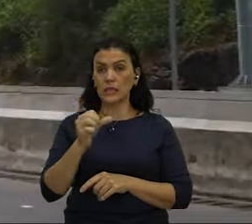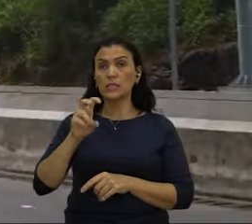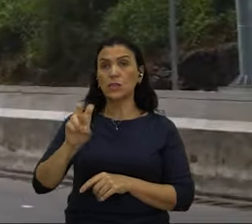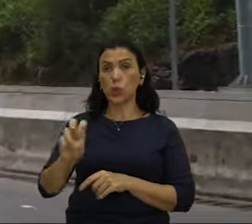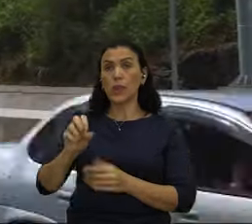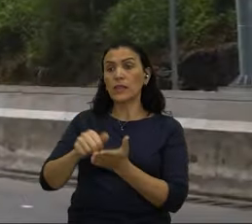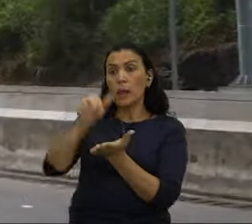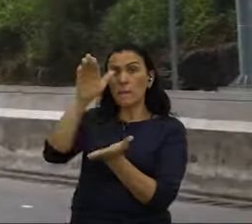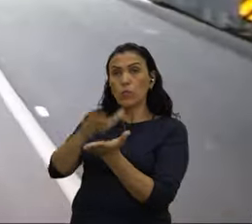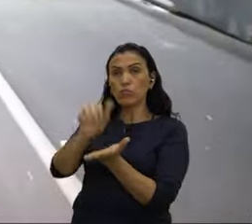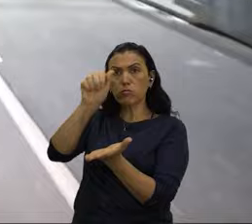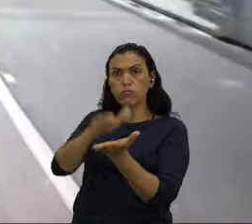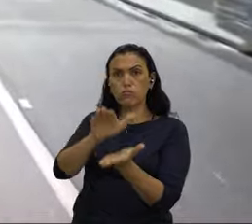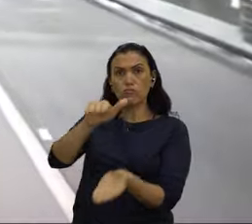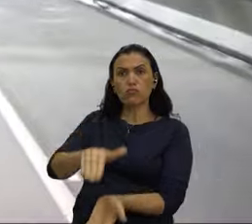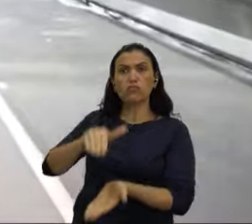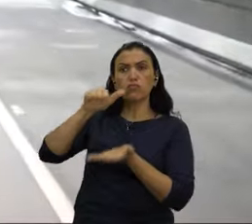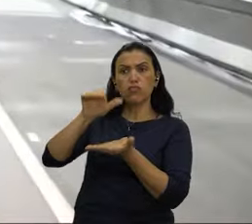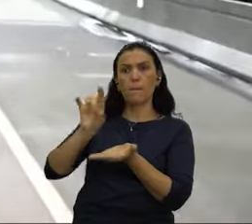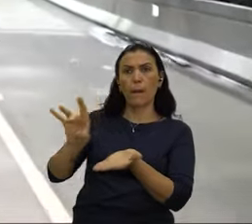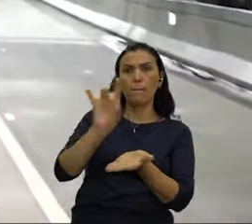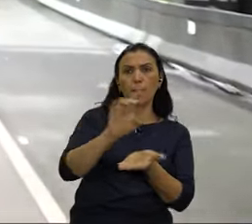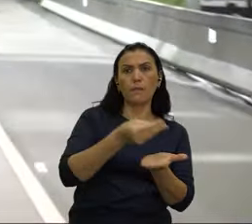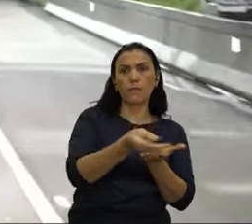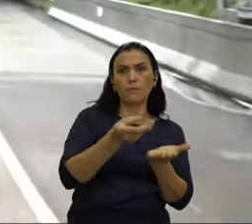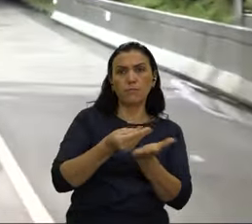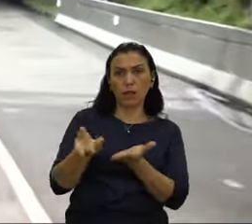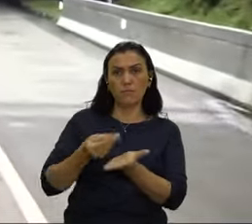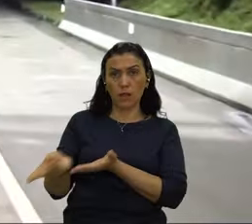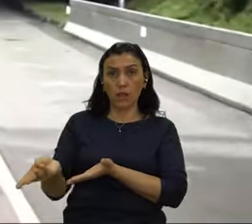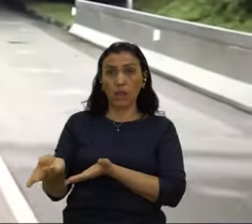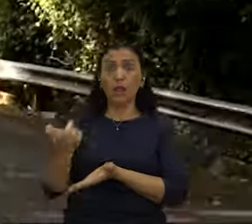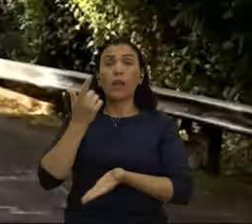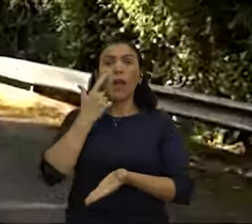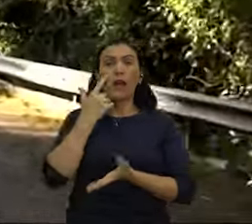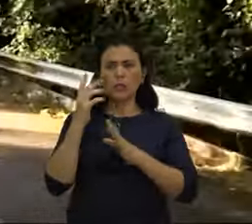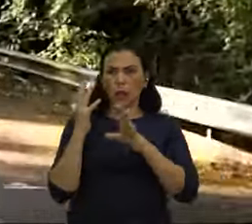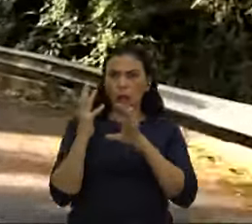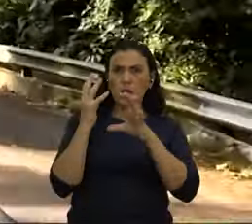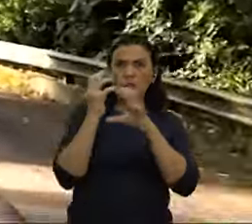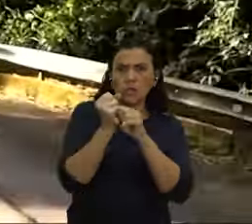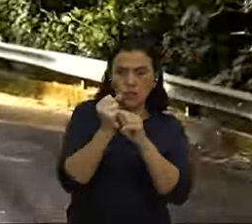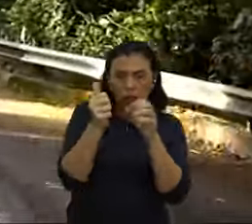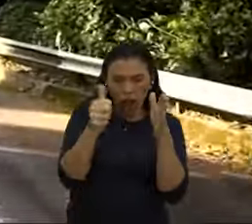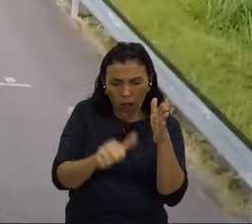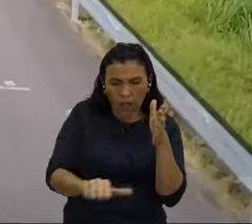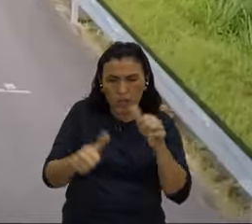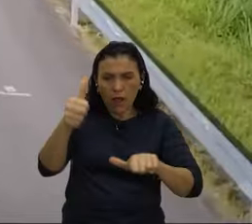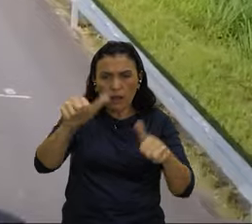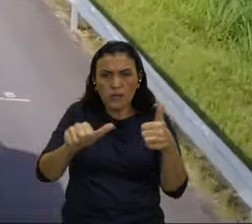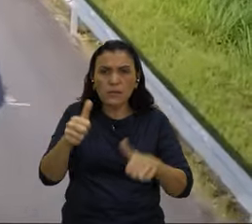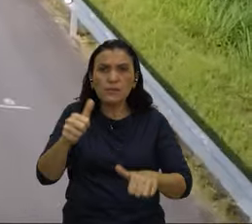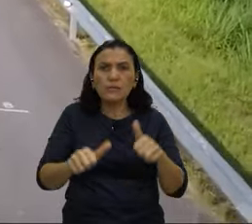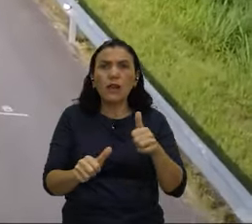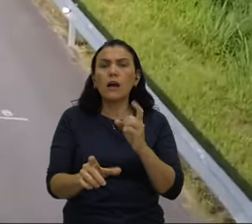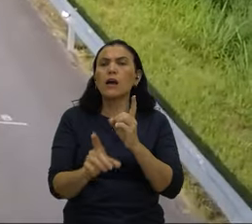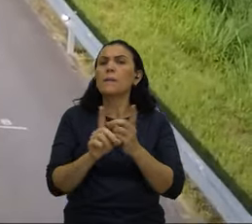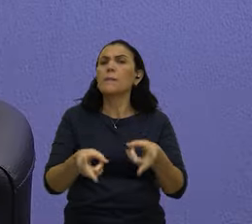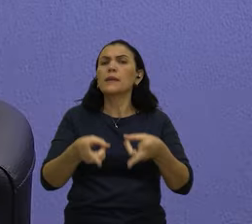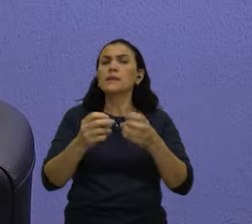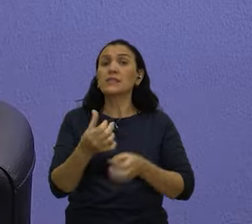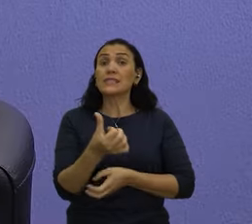multas, aproximadamente 700 mil multas, né? Então, quando nós fizemos todas as análises, a gente viu